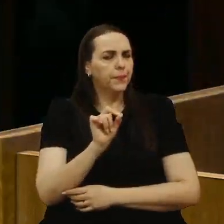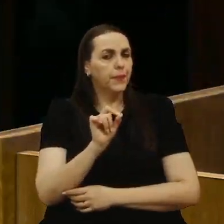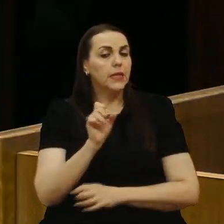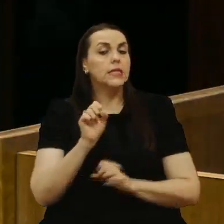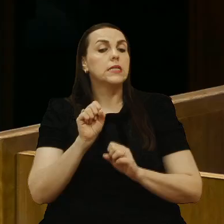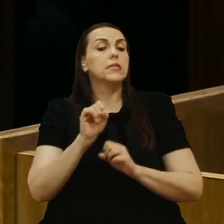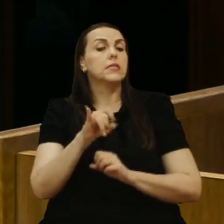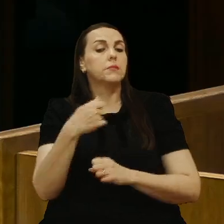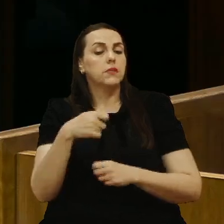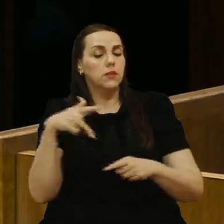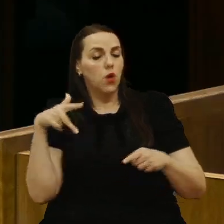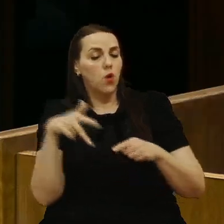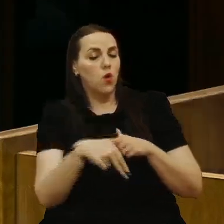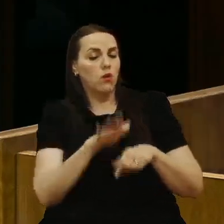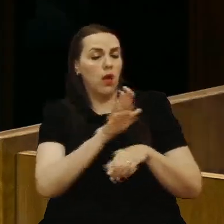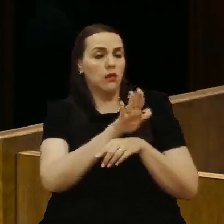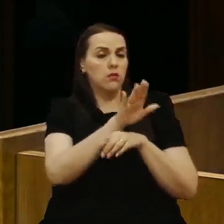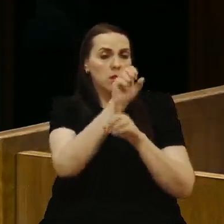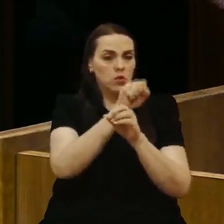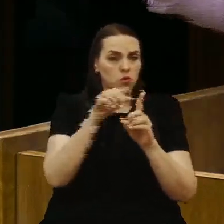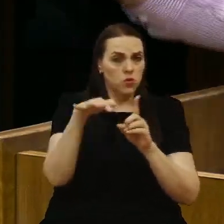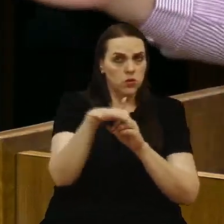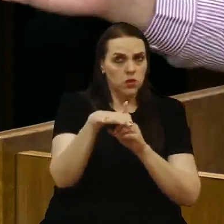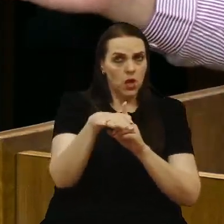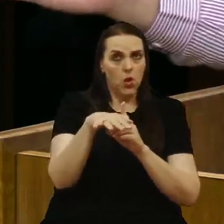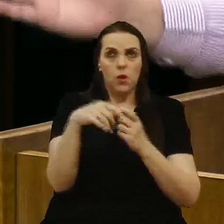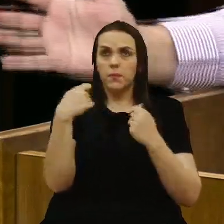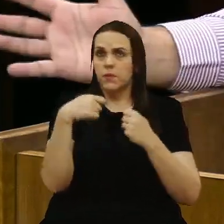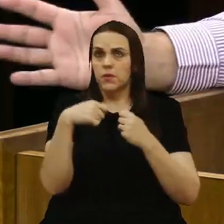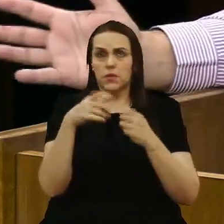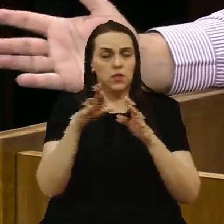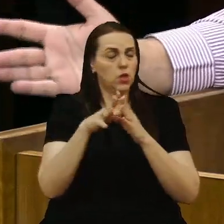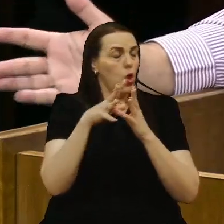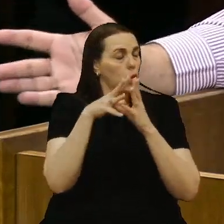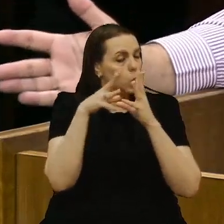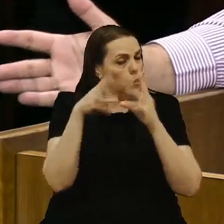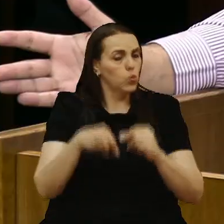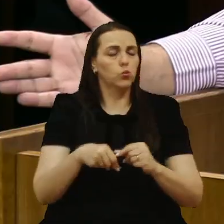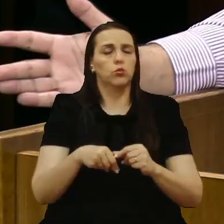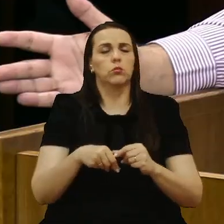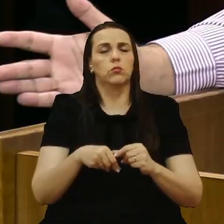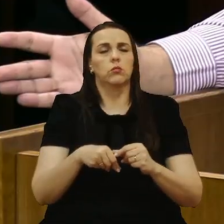fazer corte na assistência social, o corte tem que ser vertical em tudo também.